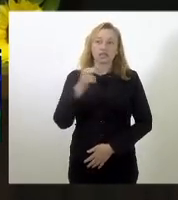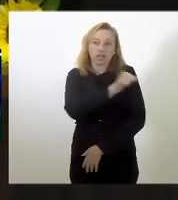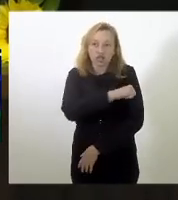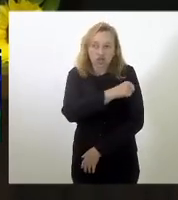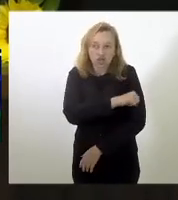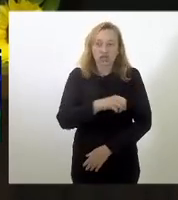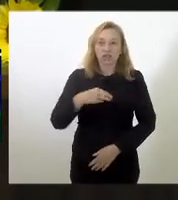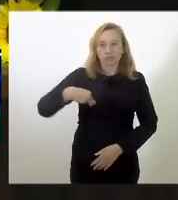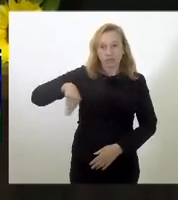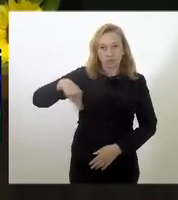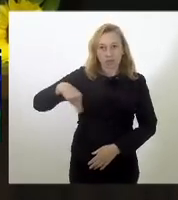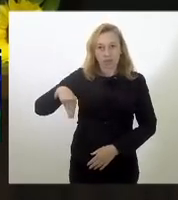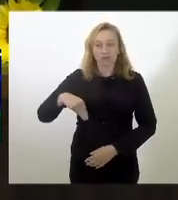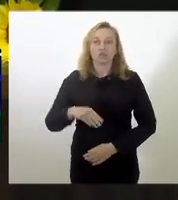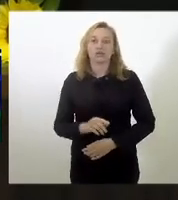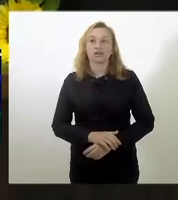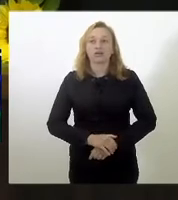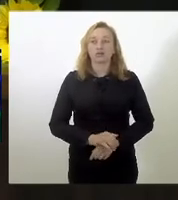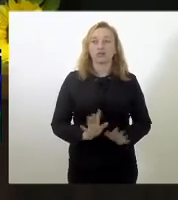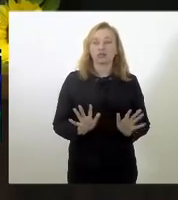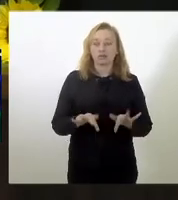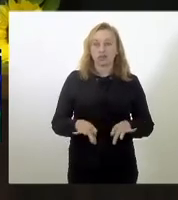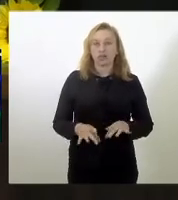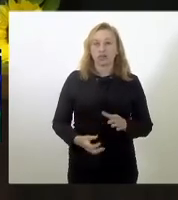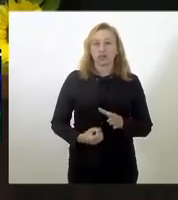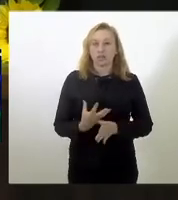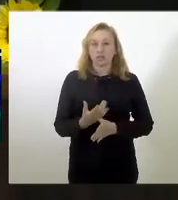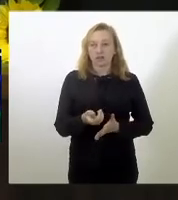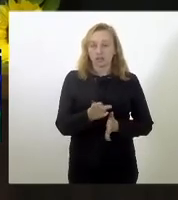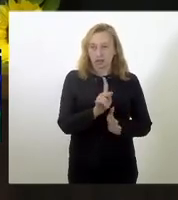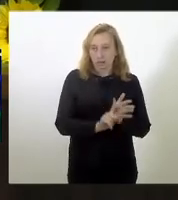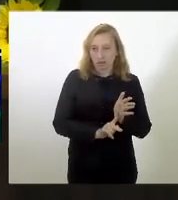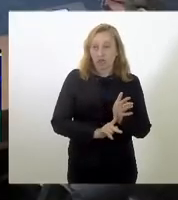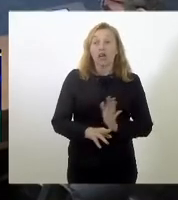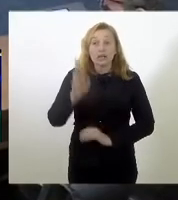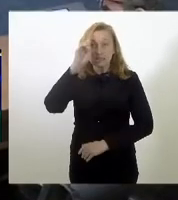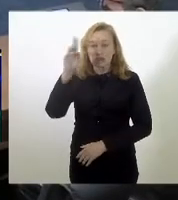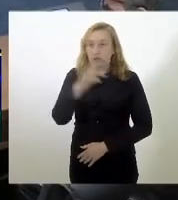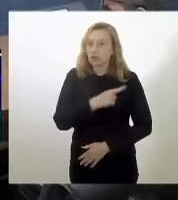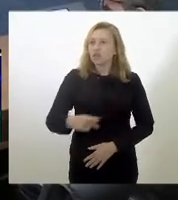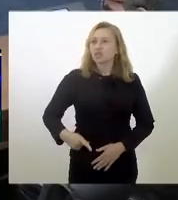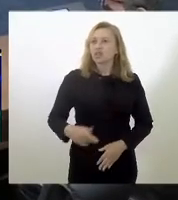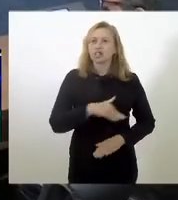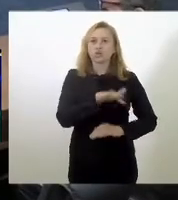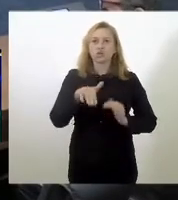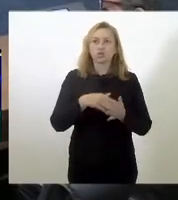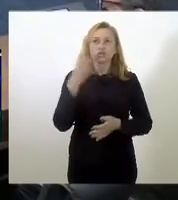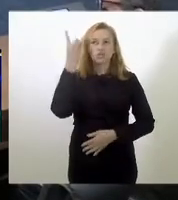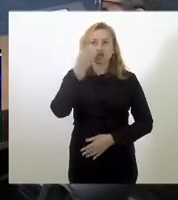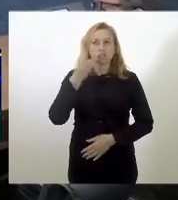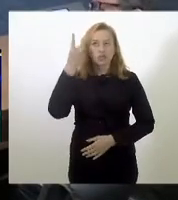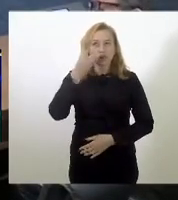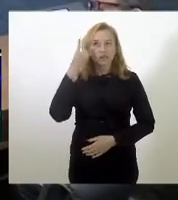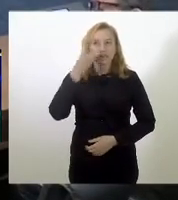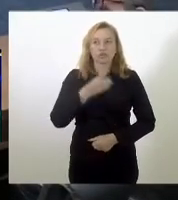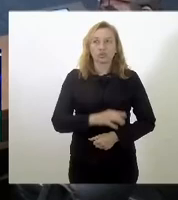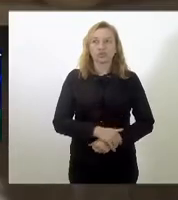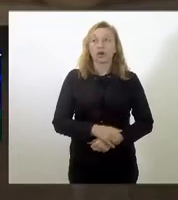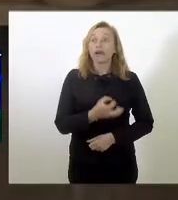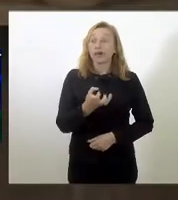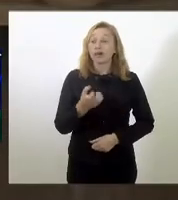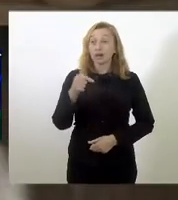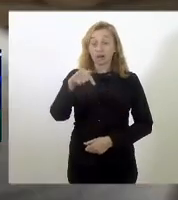final, o nosso autor. Senhor presidente, senhoras deputadas, senhores deputados, quero